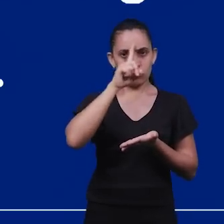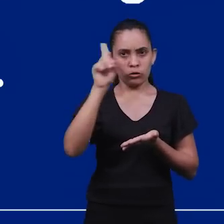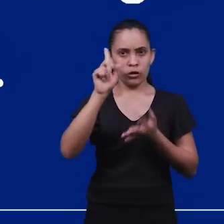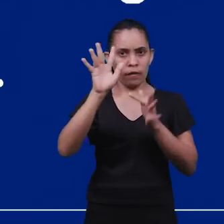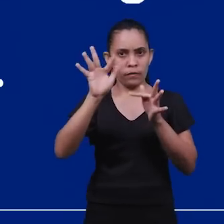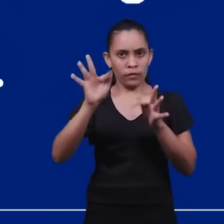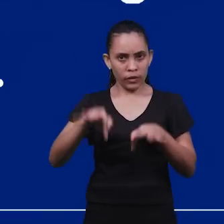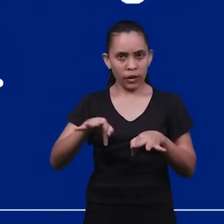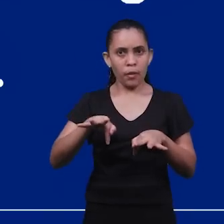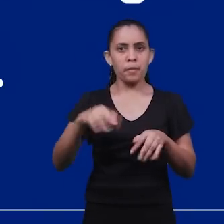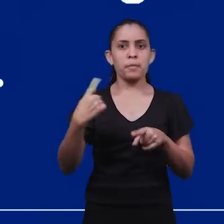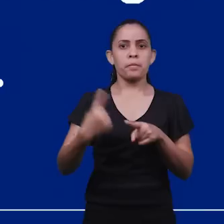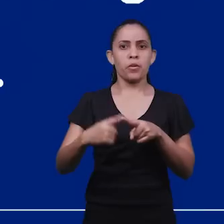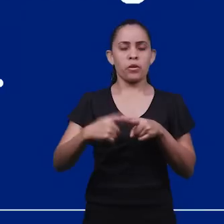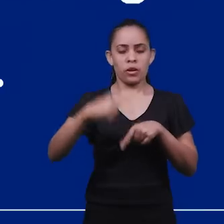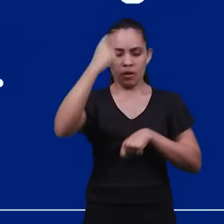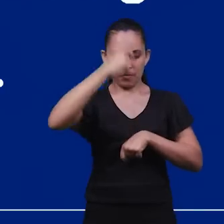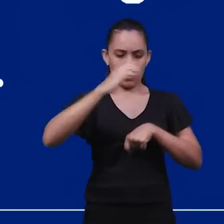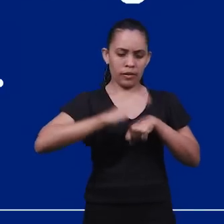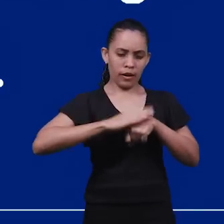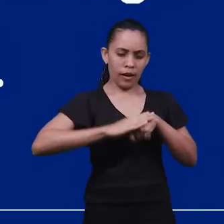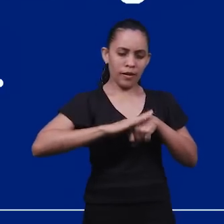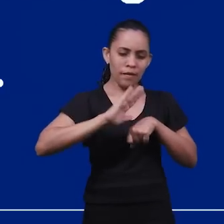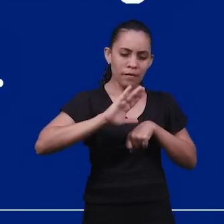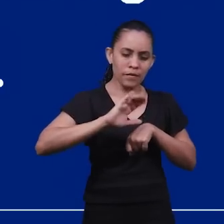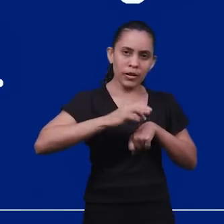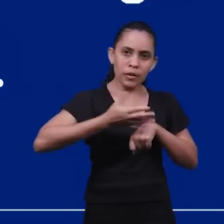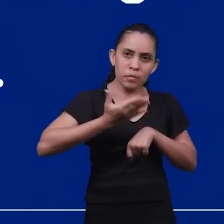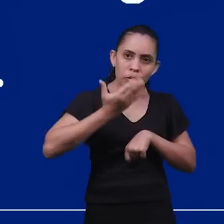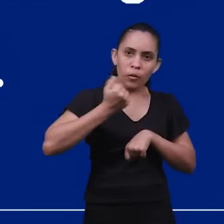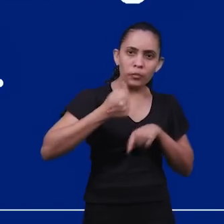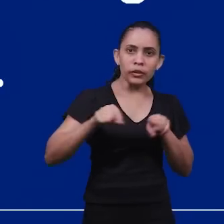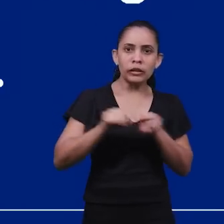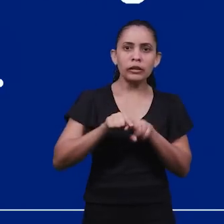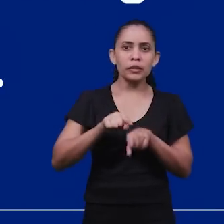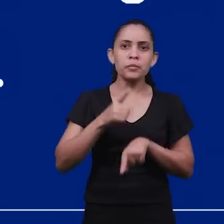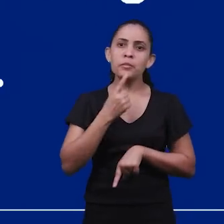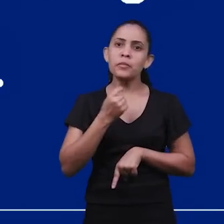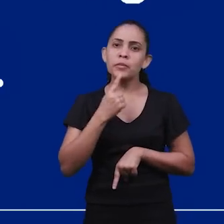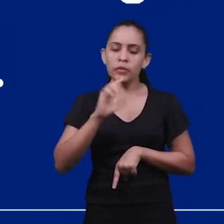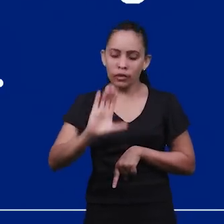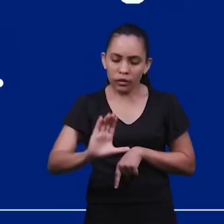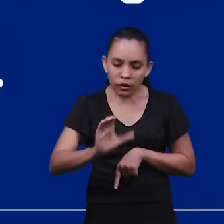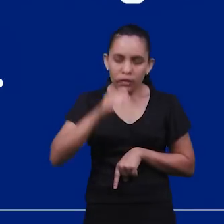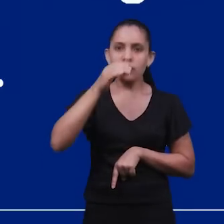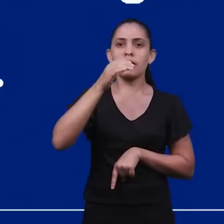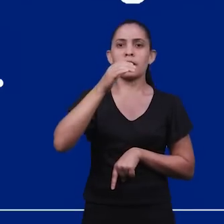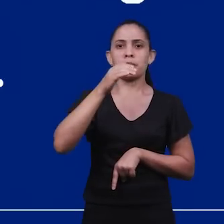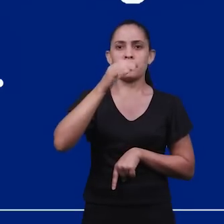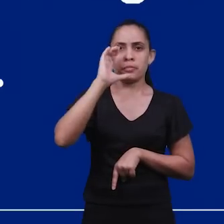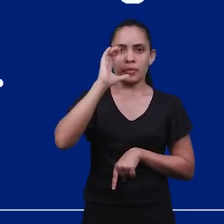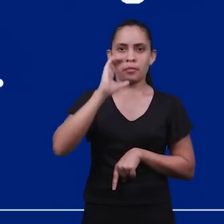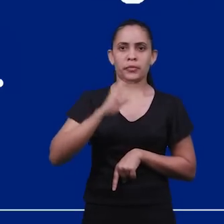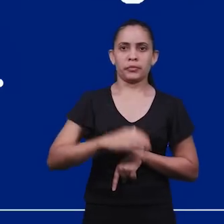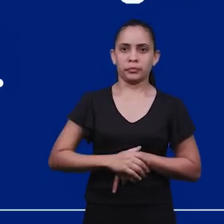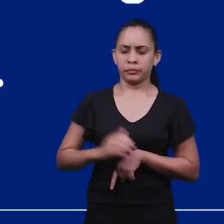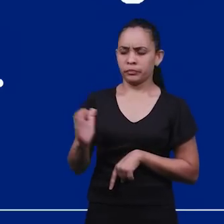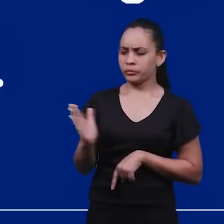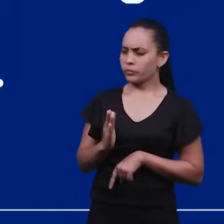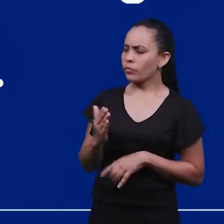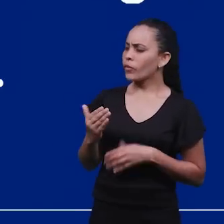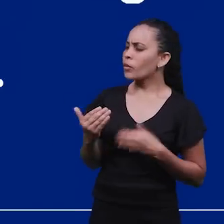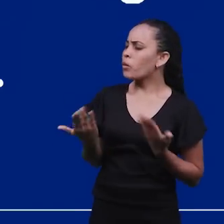minha carne verdadeiramente é comida e o meu sangue verdadeiramente é bebida.